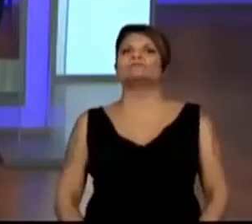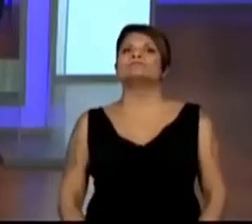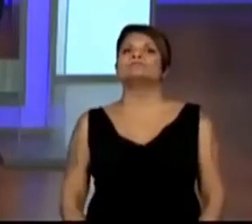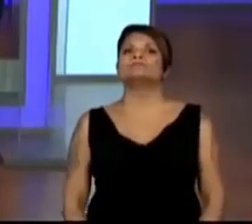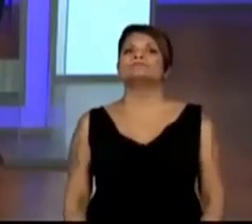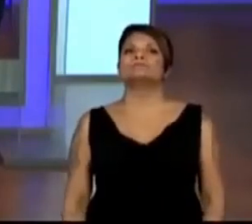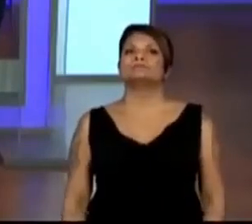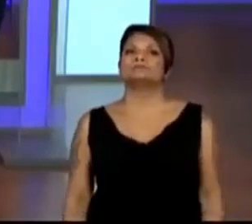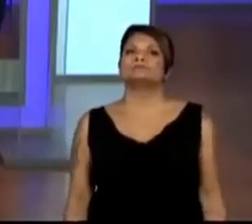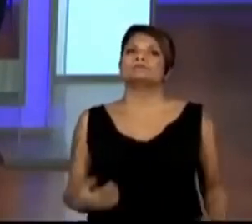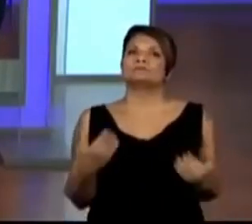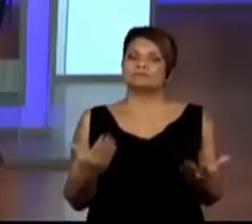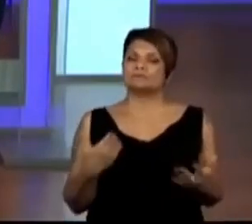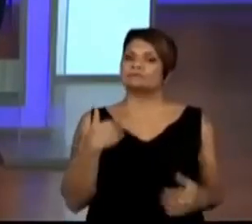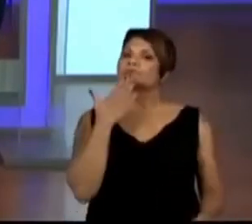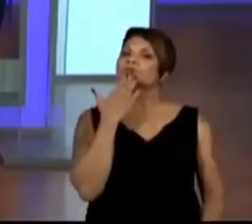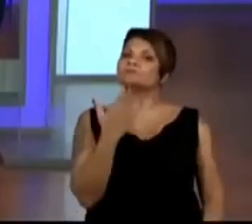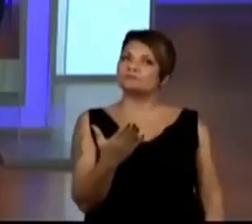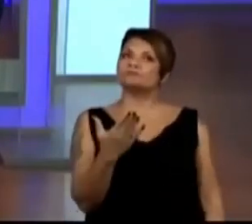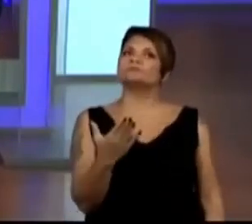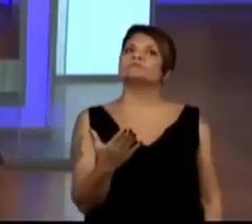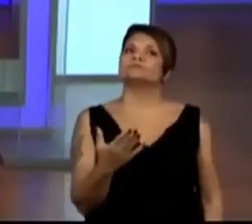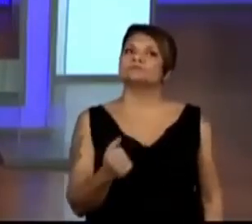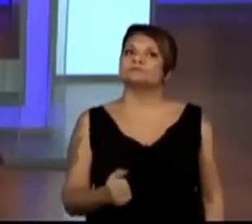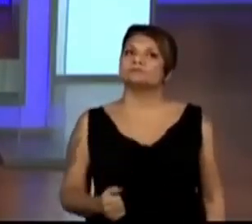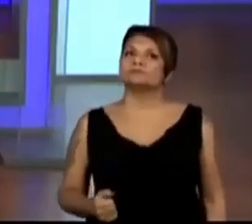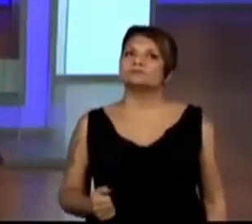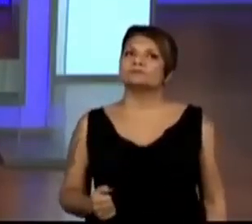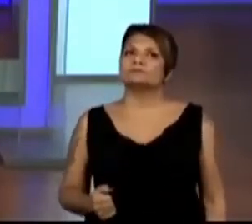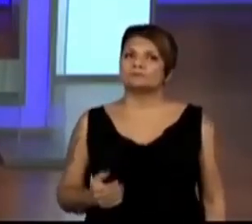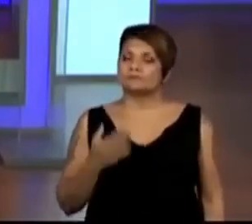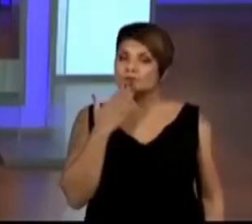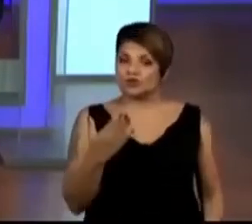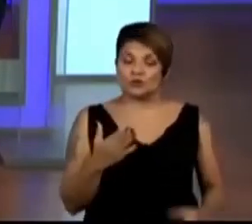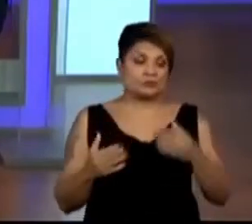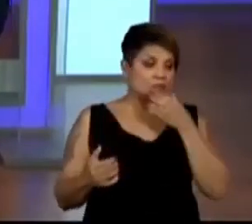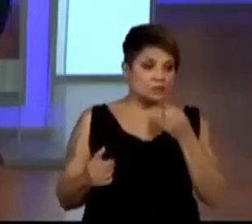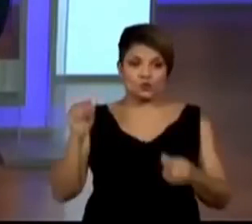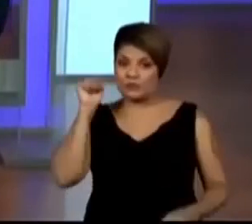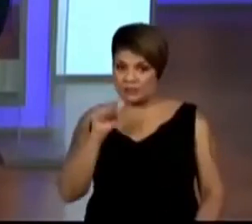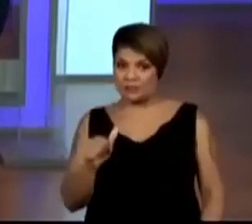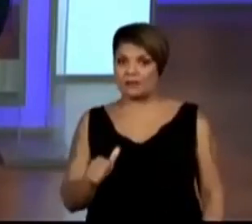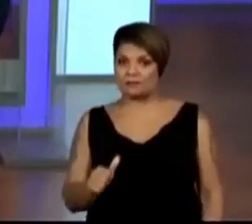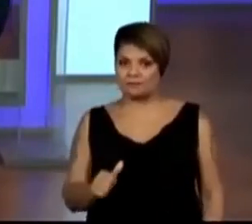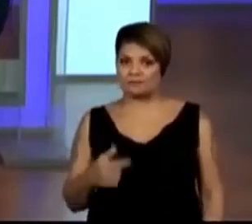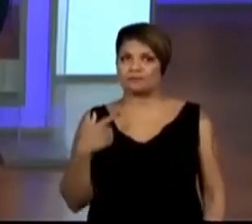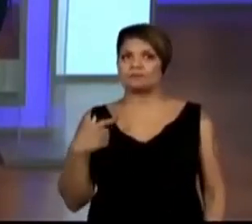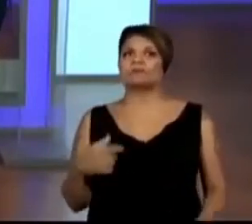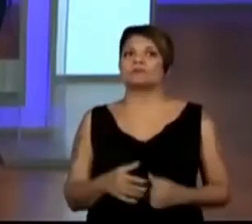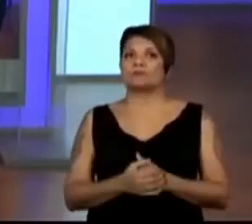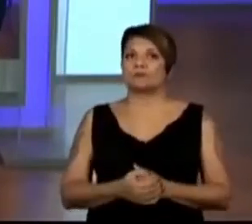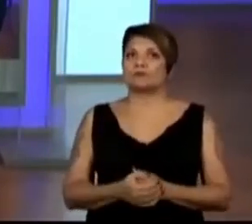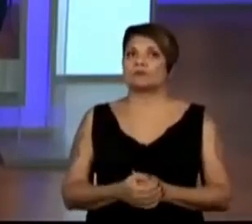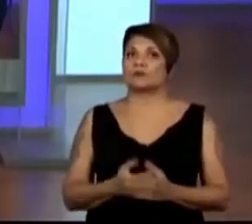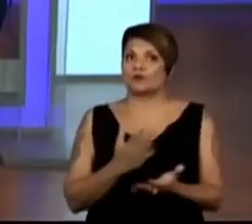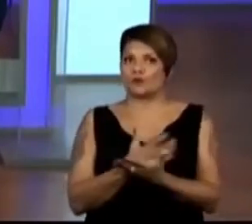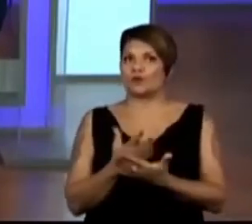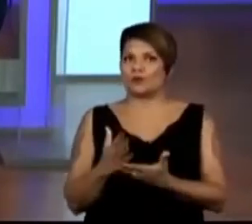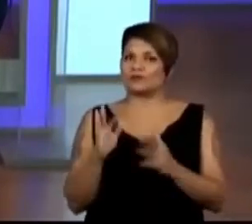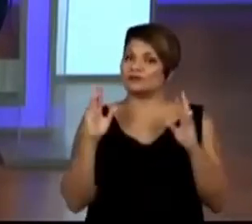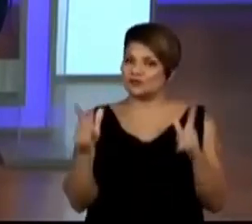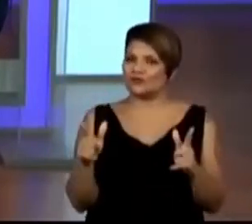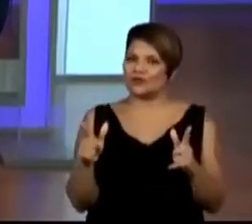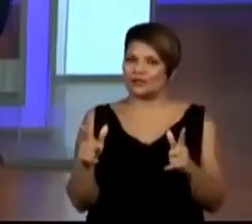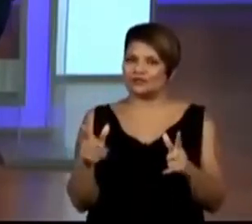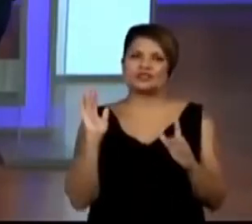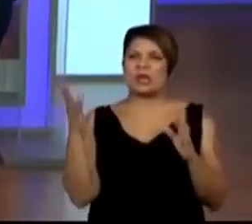aí eu vou pedir para começar a competição. Esse desafio, tá, eu vou fazer entre os meninos e as meninas, eu preciso disso. Tá, ok. Então vamos começar diferente,